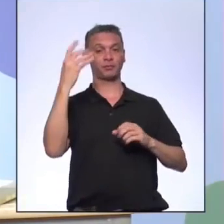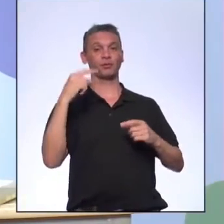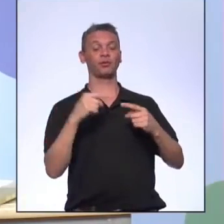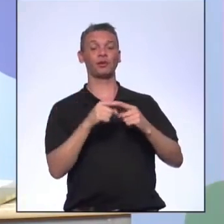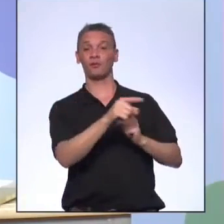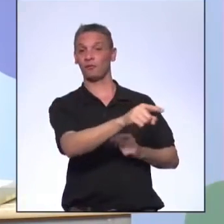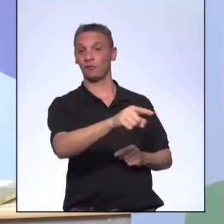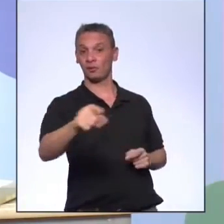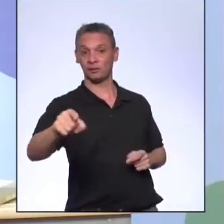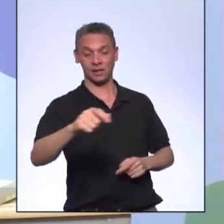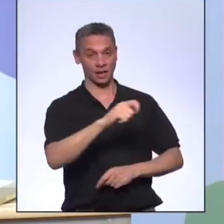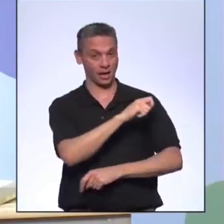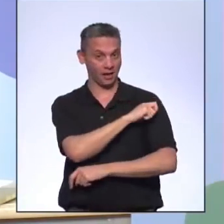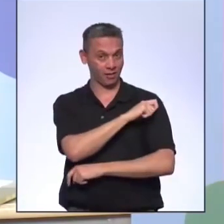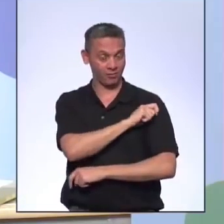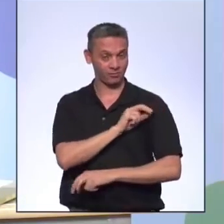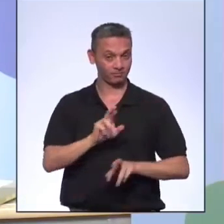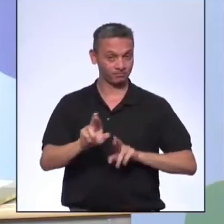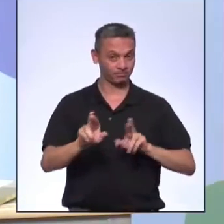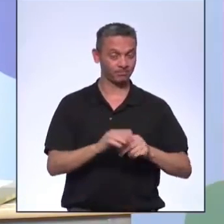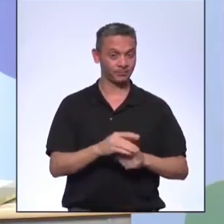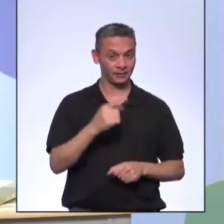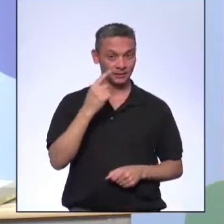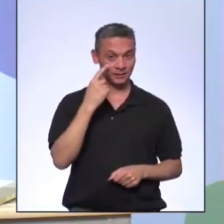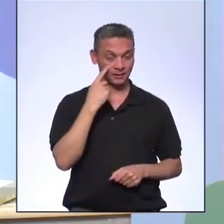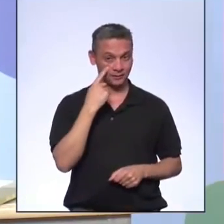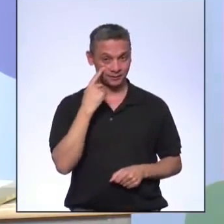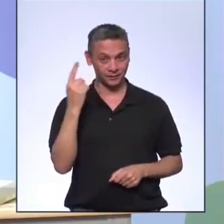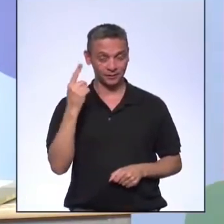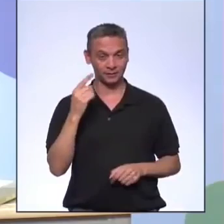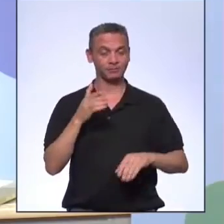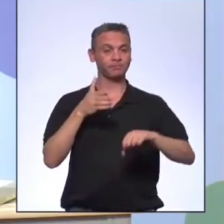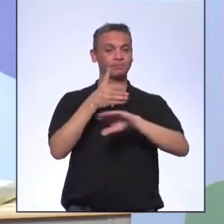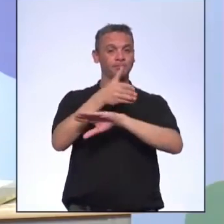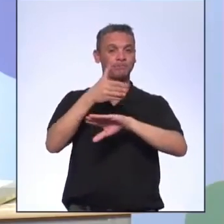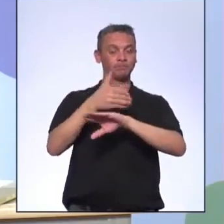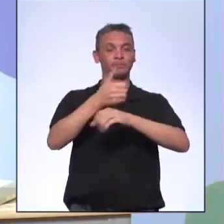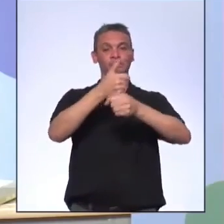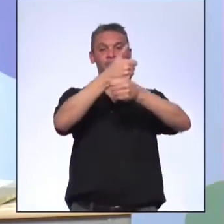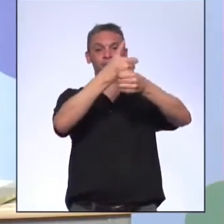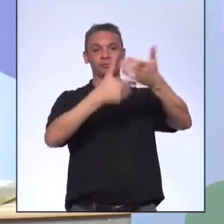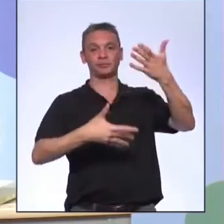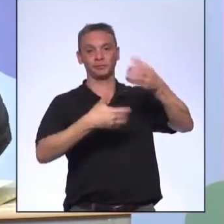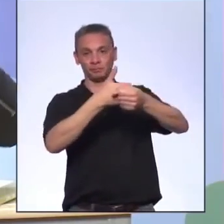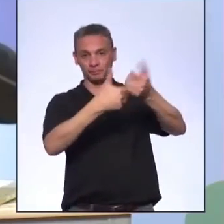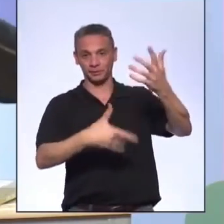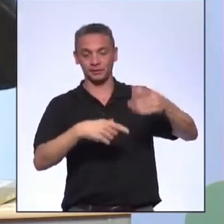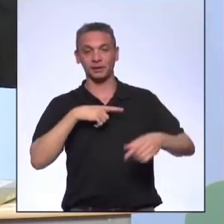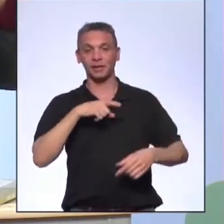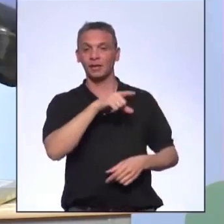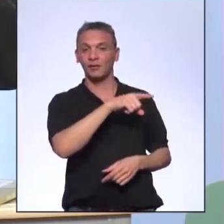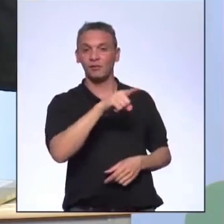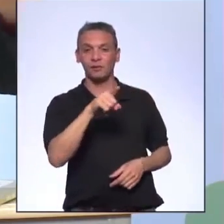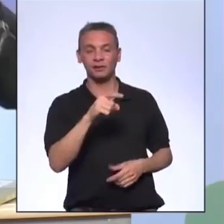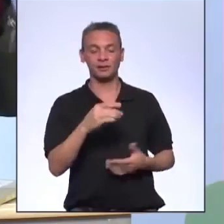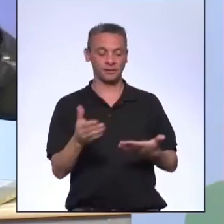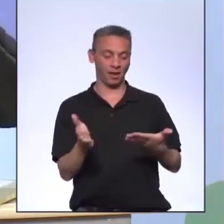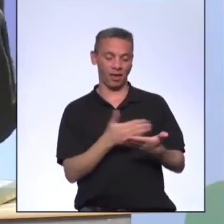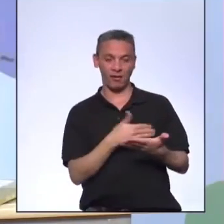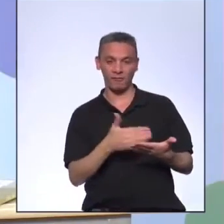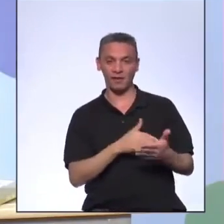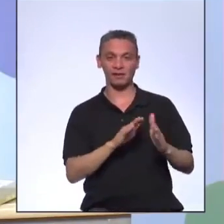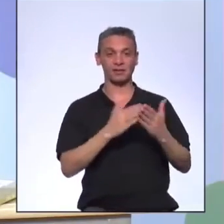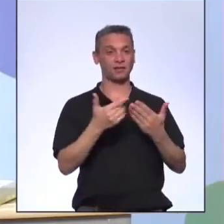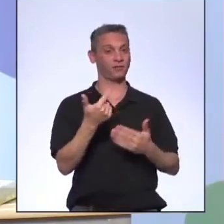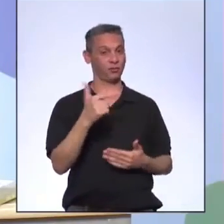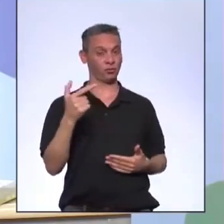com vocês também. Então, indo para o chat, como a gente não... vocês não estão aí com uma revista, com um livro e tal, a